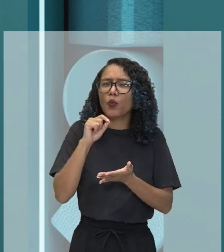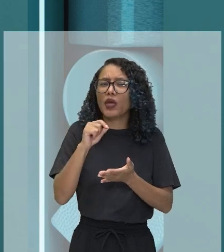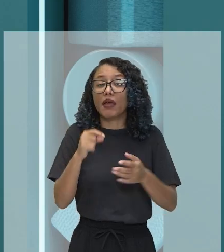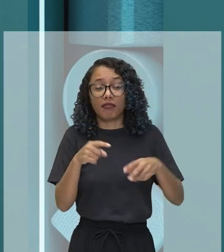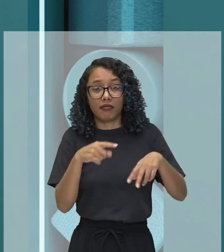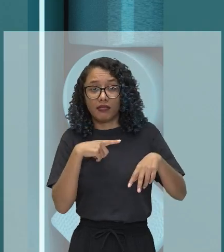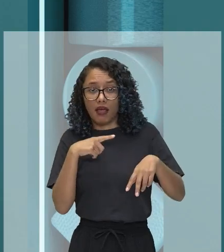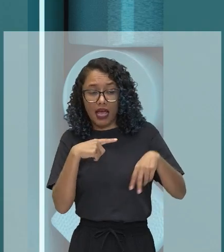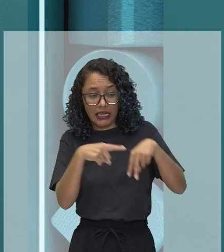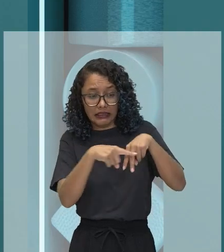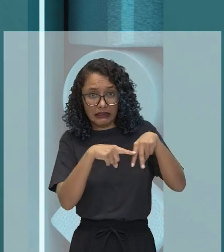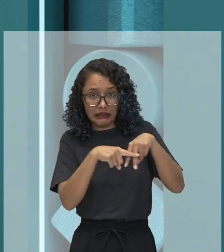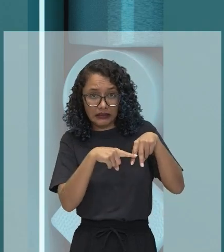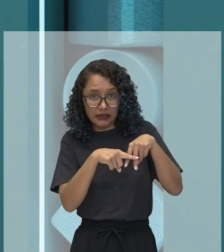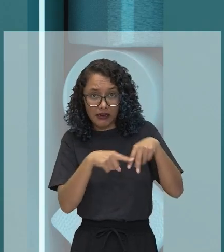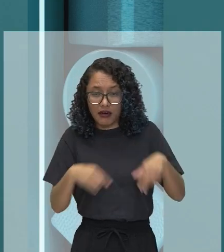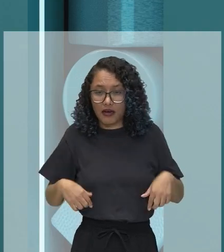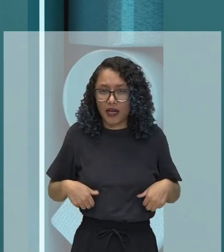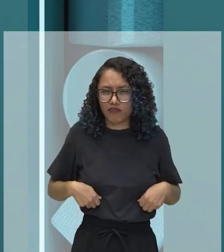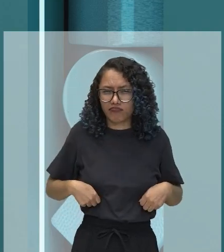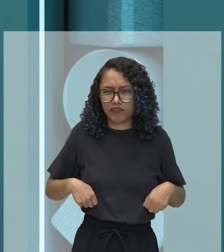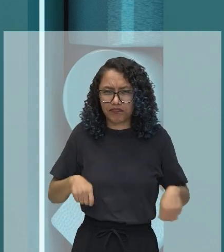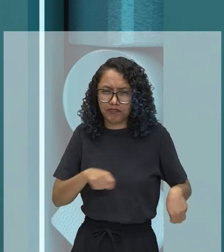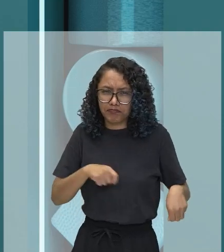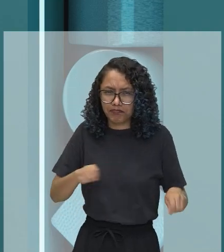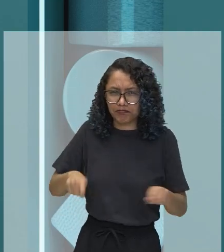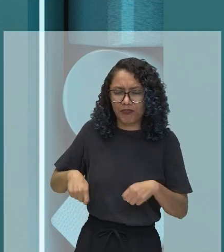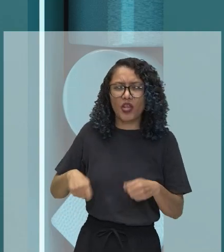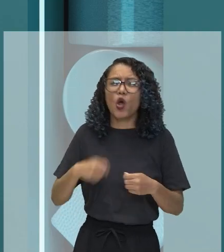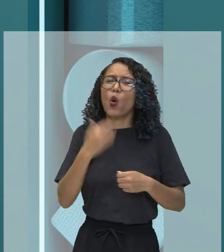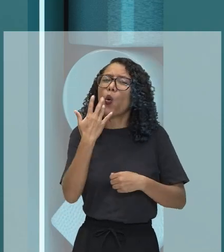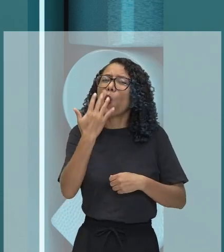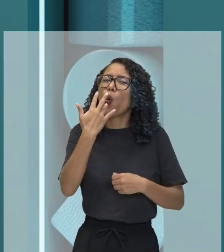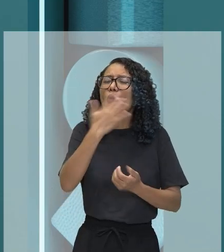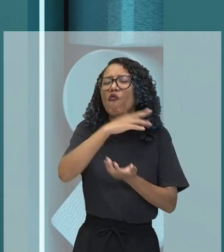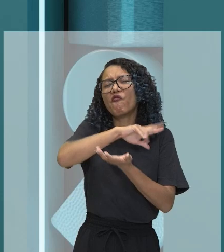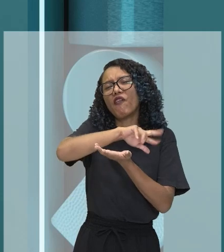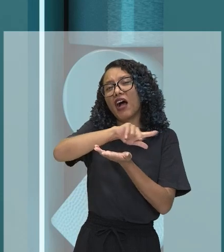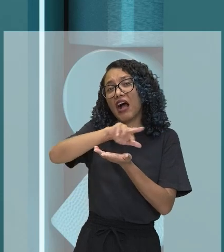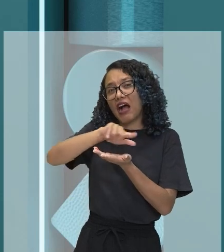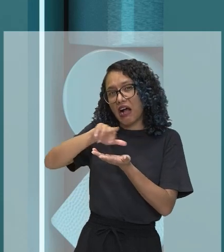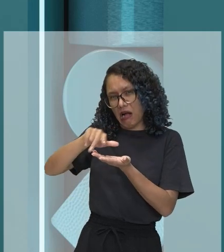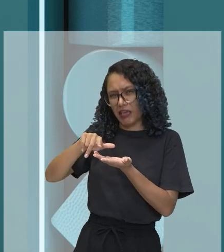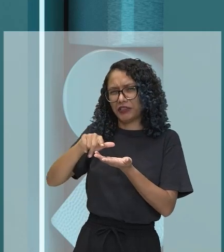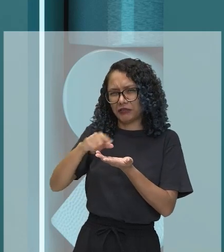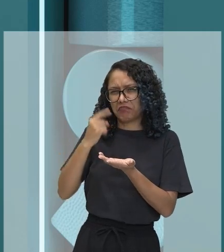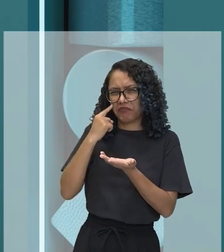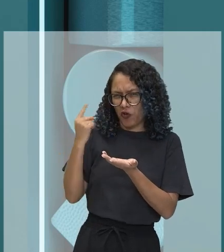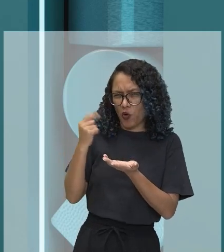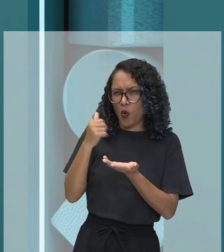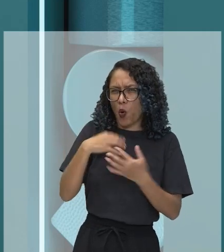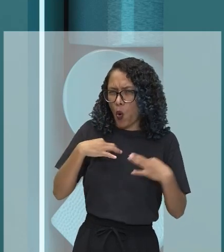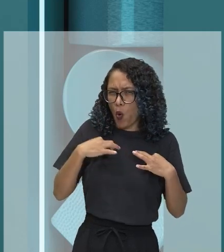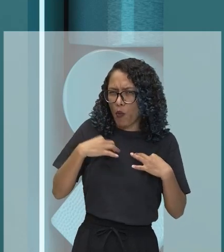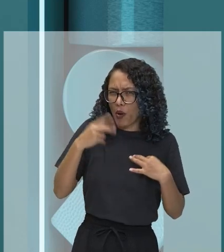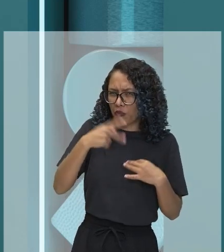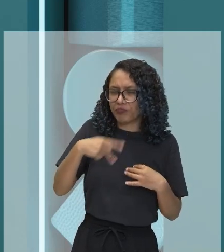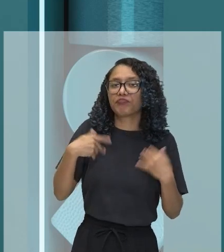das mulheres, muito colorida, como representou muito bem a professora Jucimara,